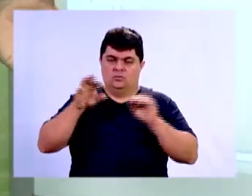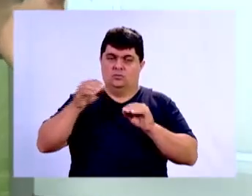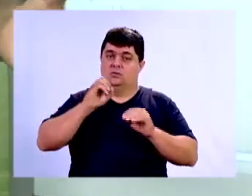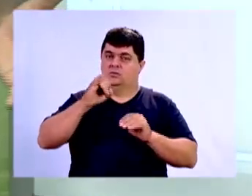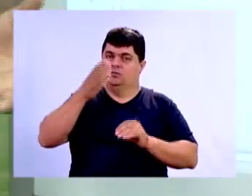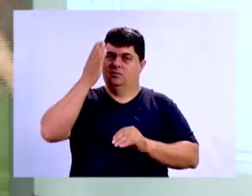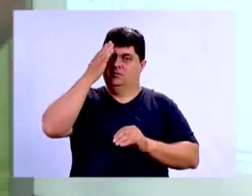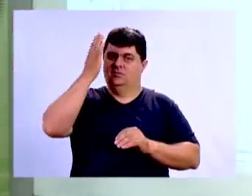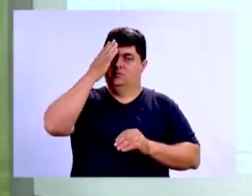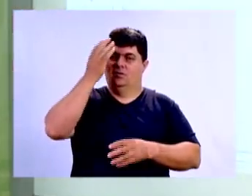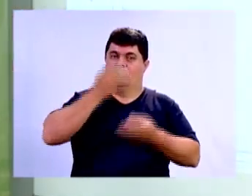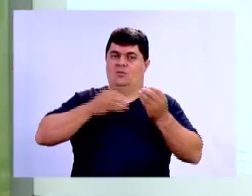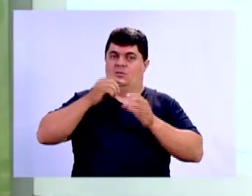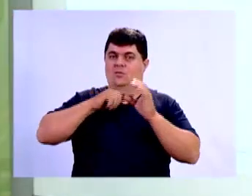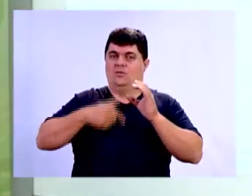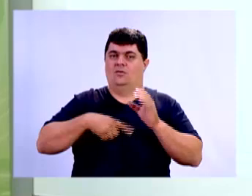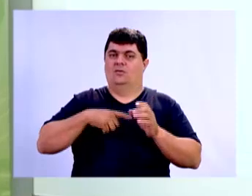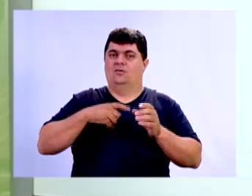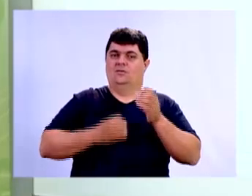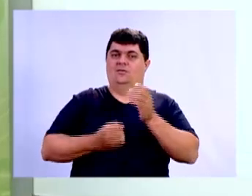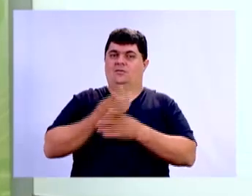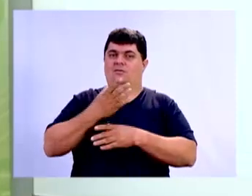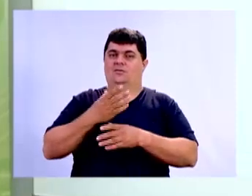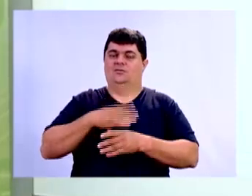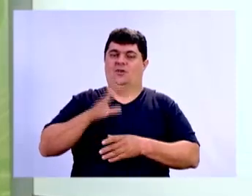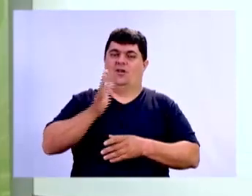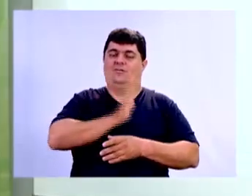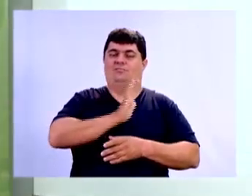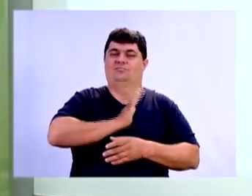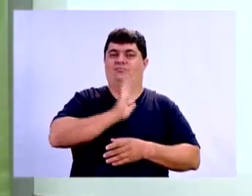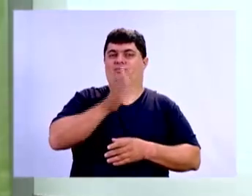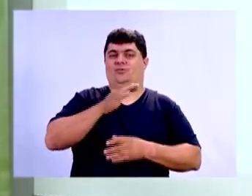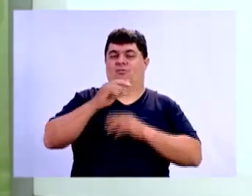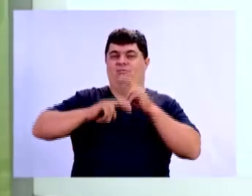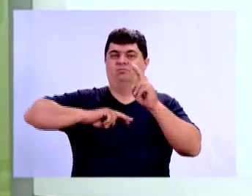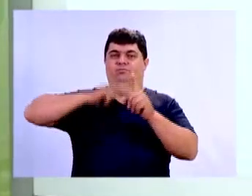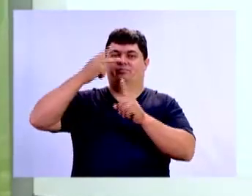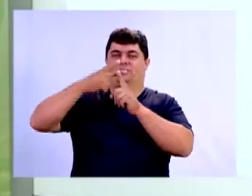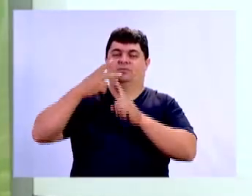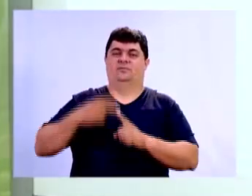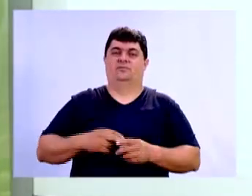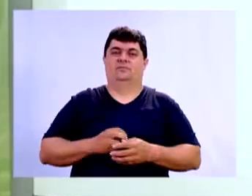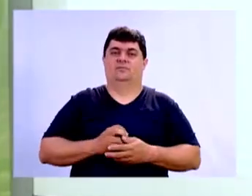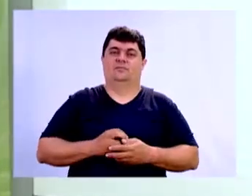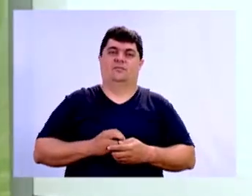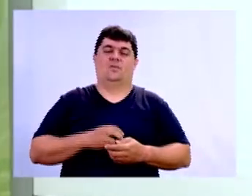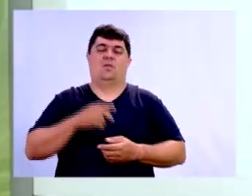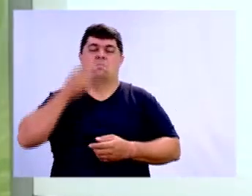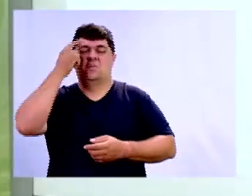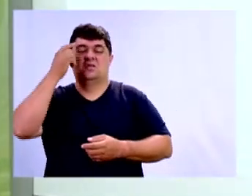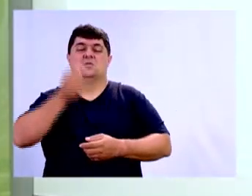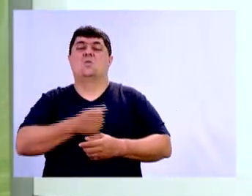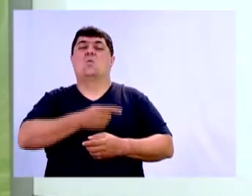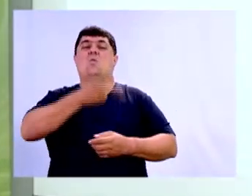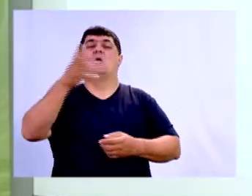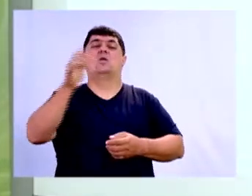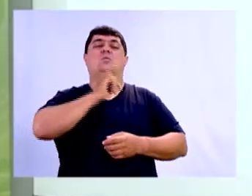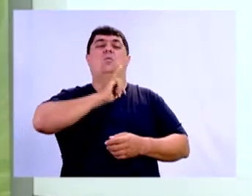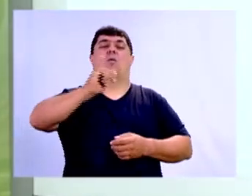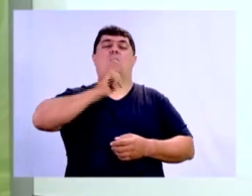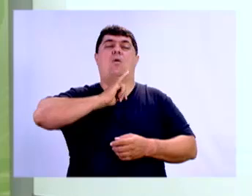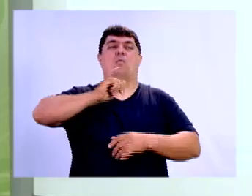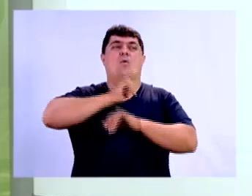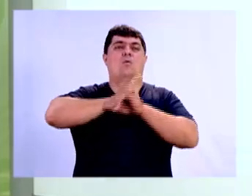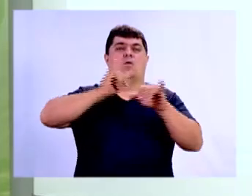né, professor, como funciona o Google, a gente estava bilionário. Mas imagina a quantidade de informações. A gente está falando